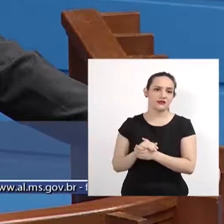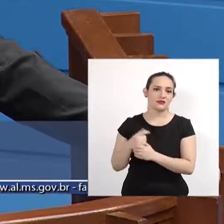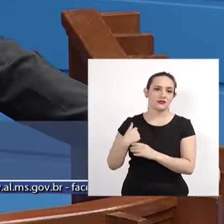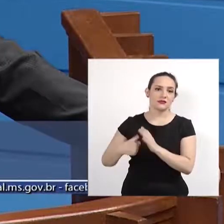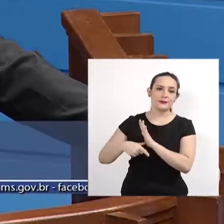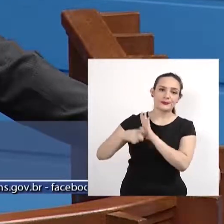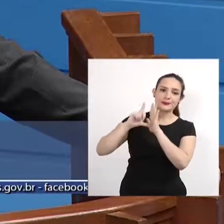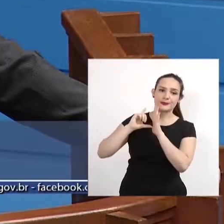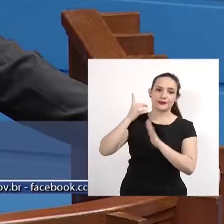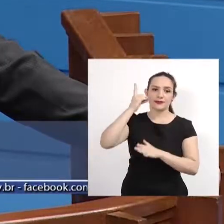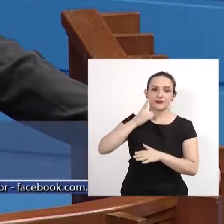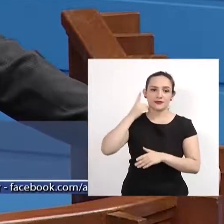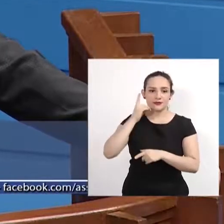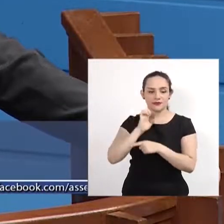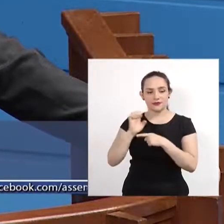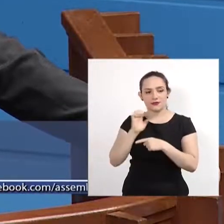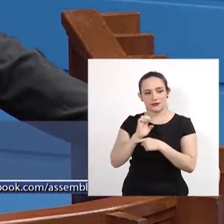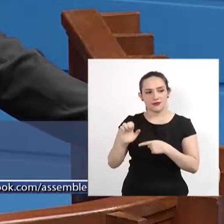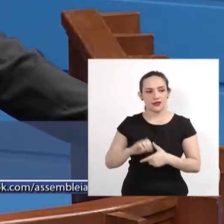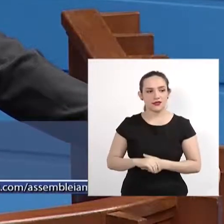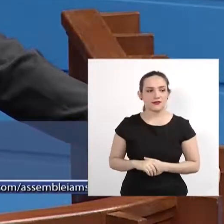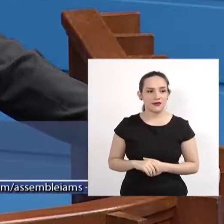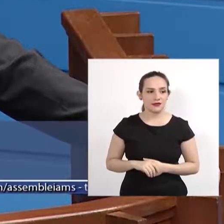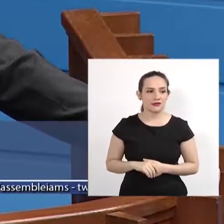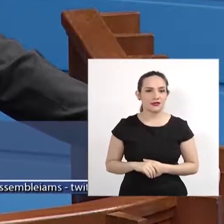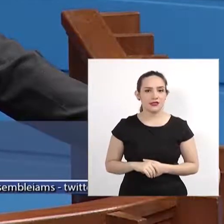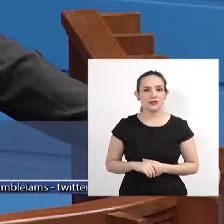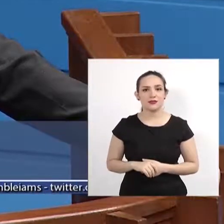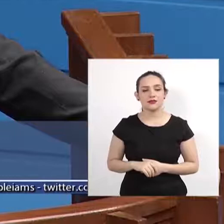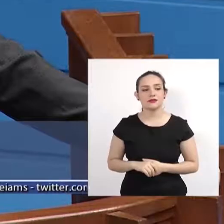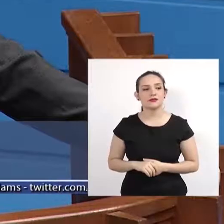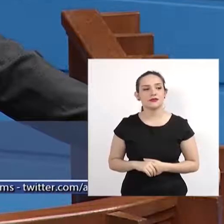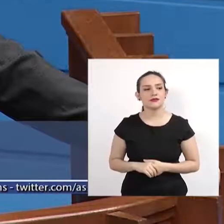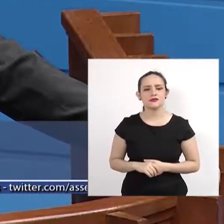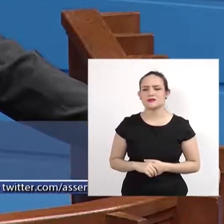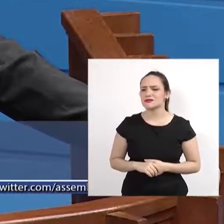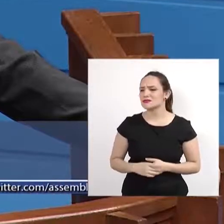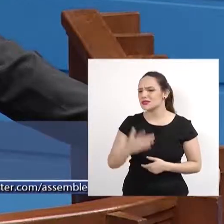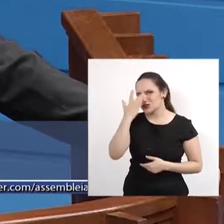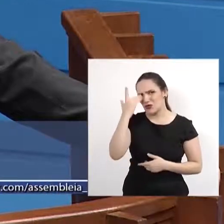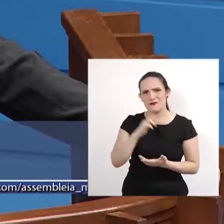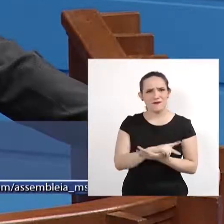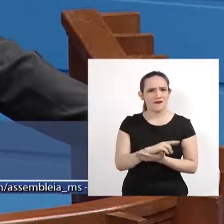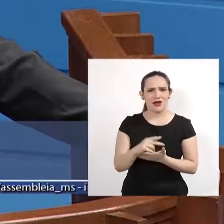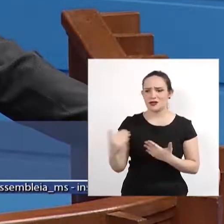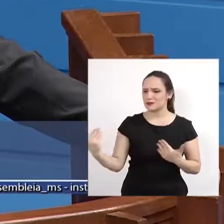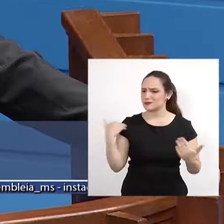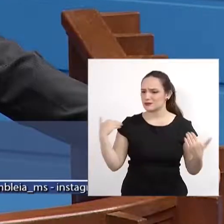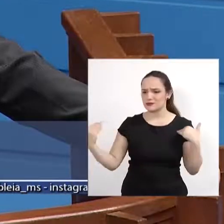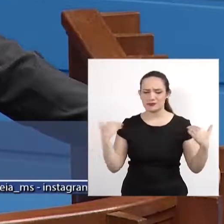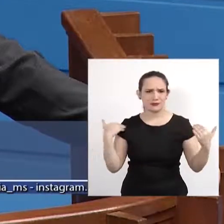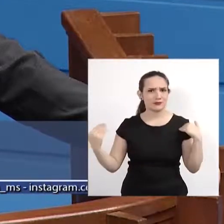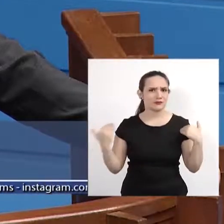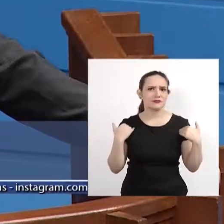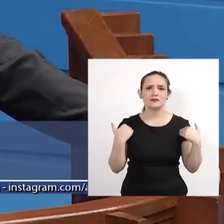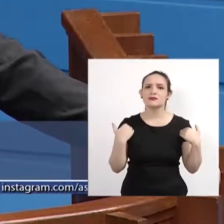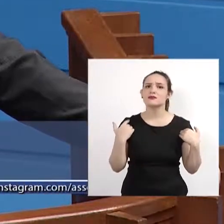de deputado estadual, fui procurado por inúmeros consumidores de energia deste